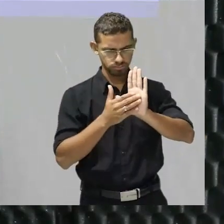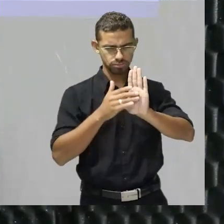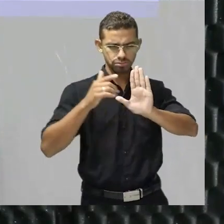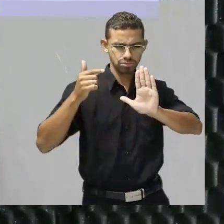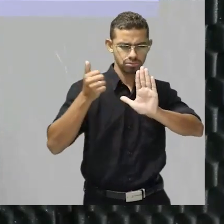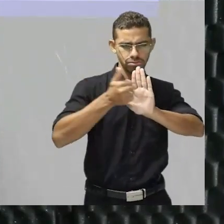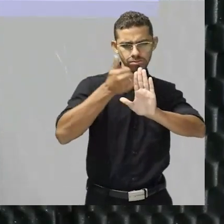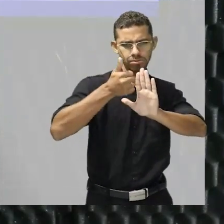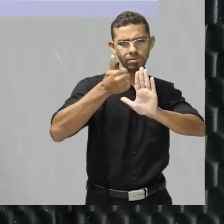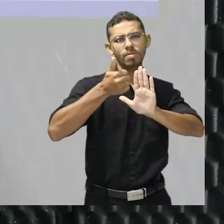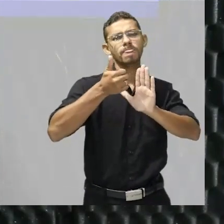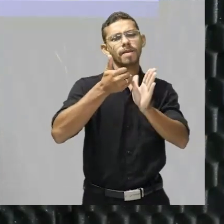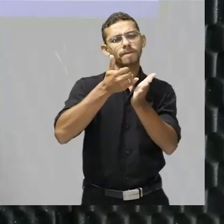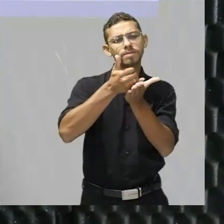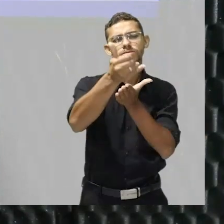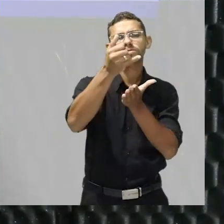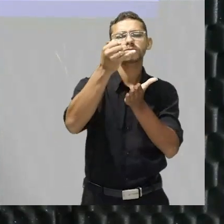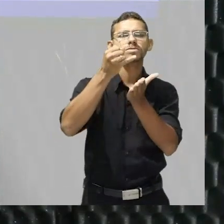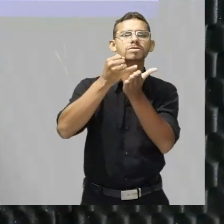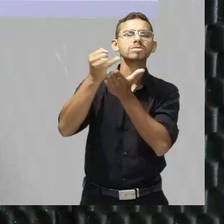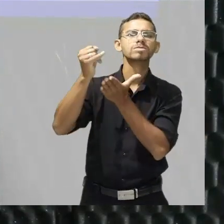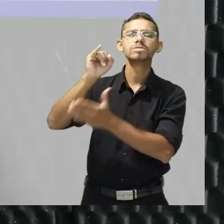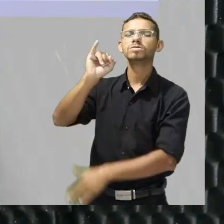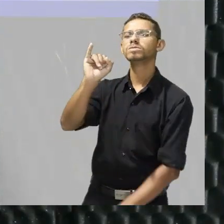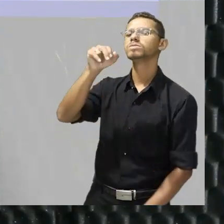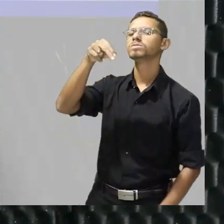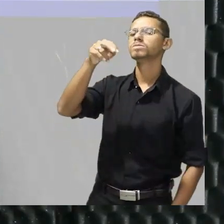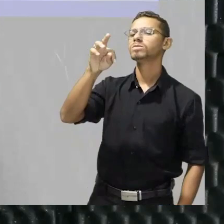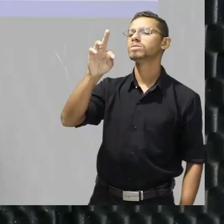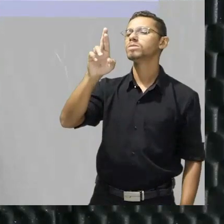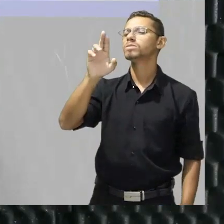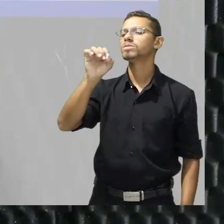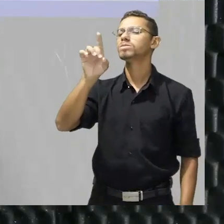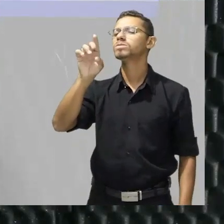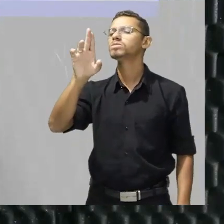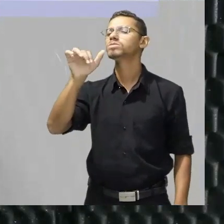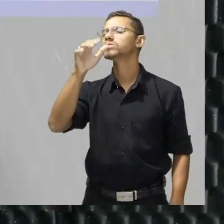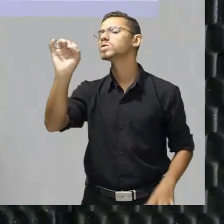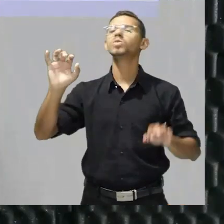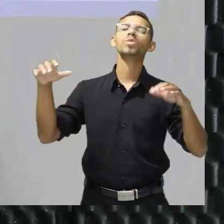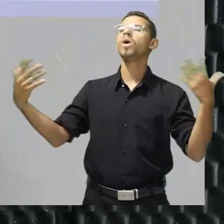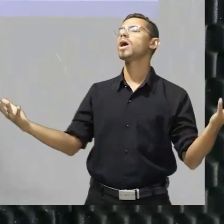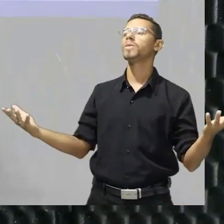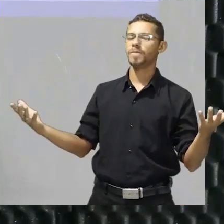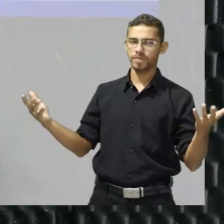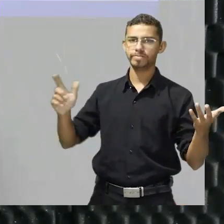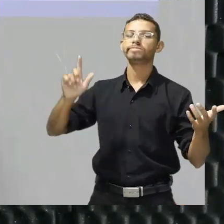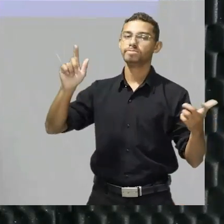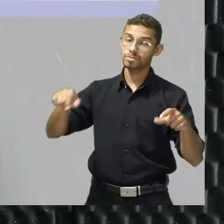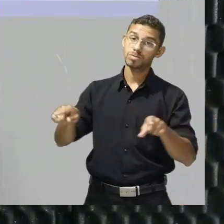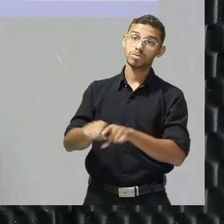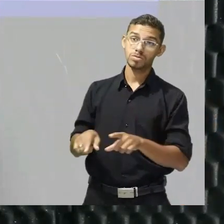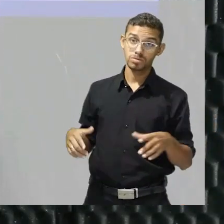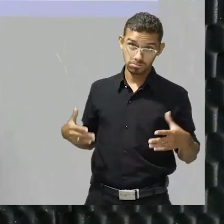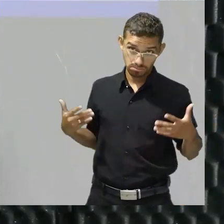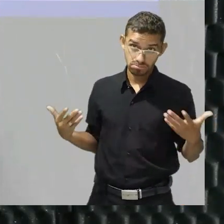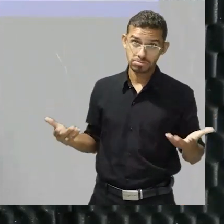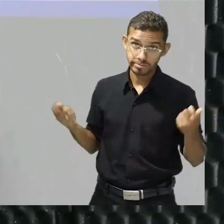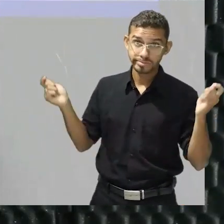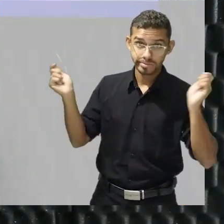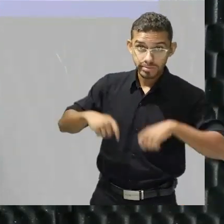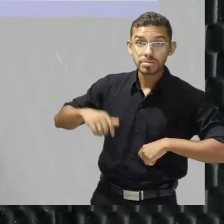qual é a característica específica de cada parágrafo então retomando a introdução Qual é a característica